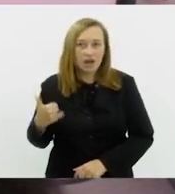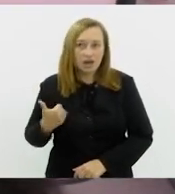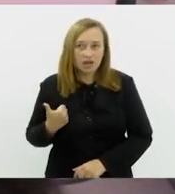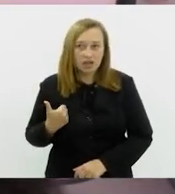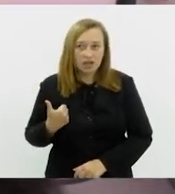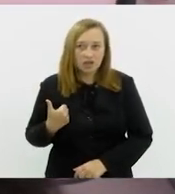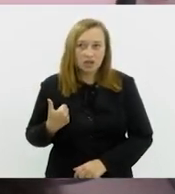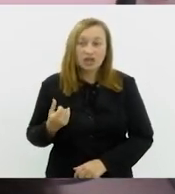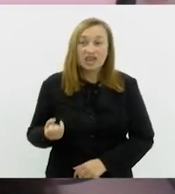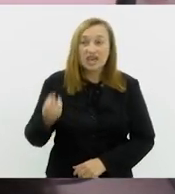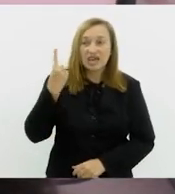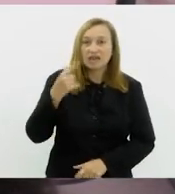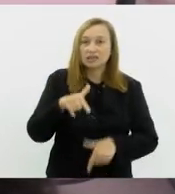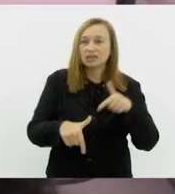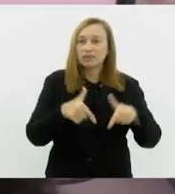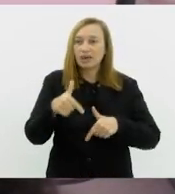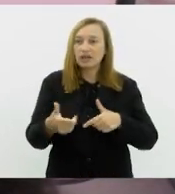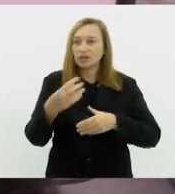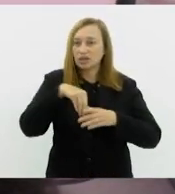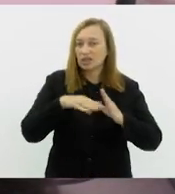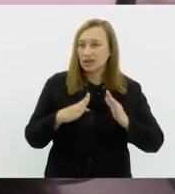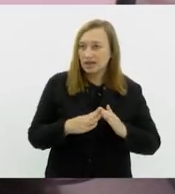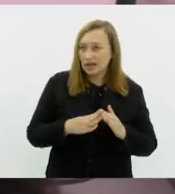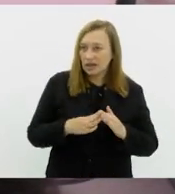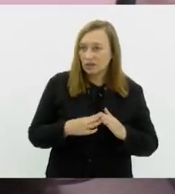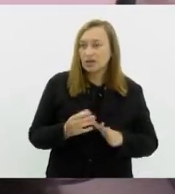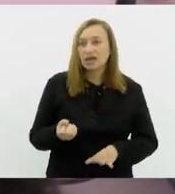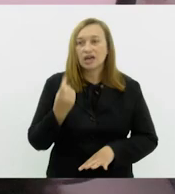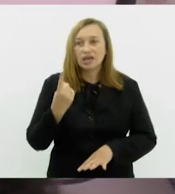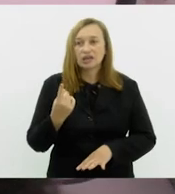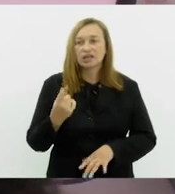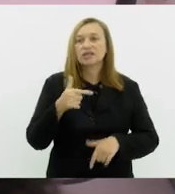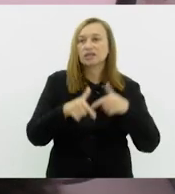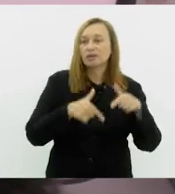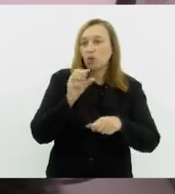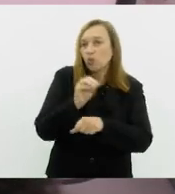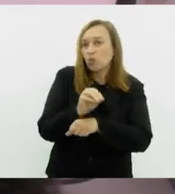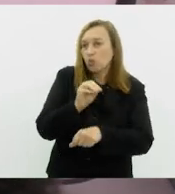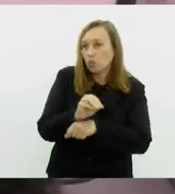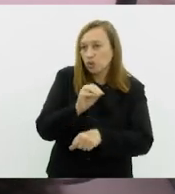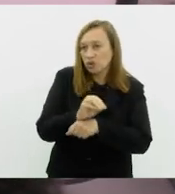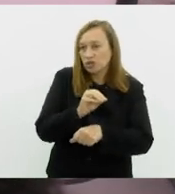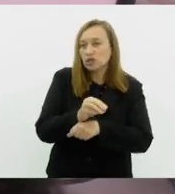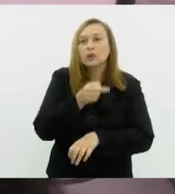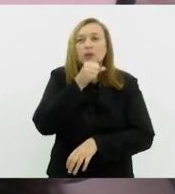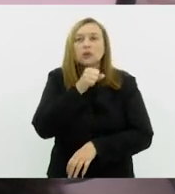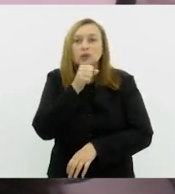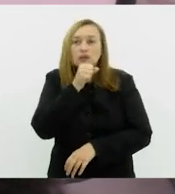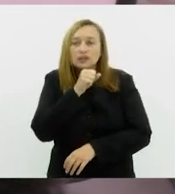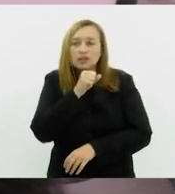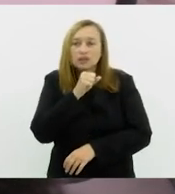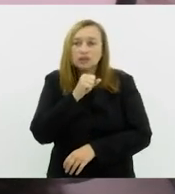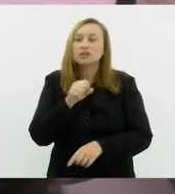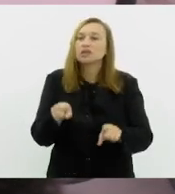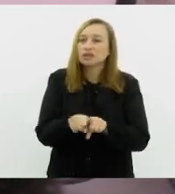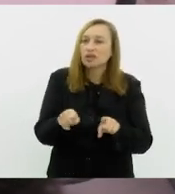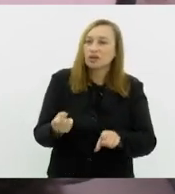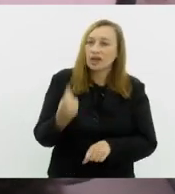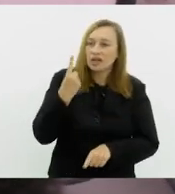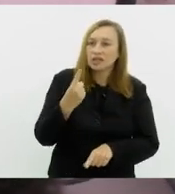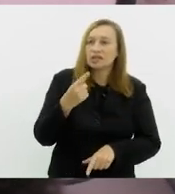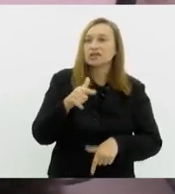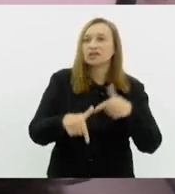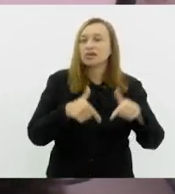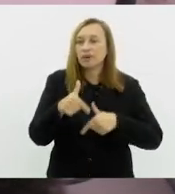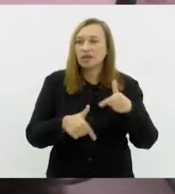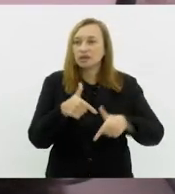sou uma ex-trabalhadora doméstica, ex-trabalhadora cuidadora de idosos, ex-trabalhadora cuidadora de